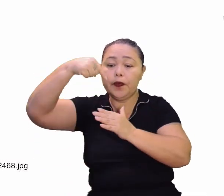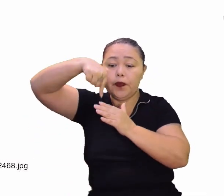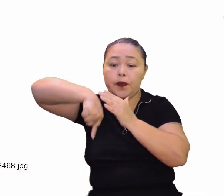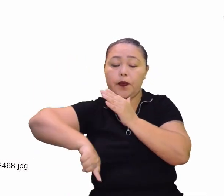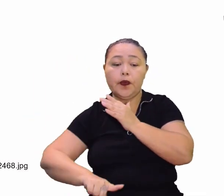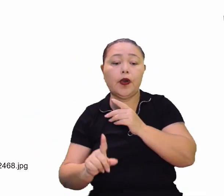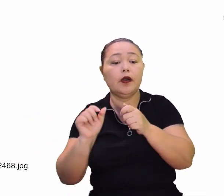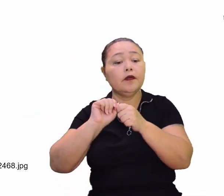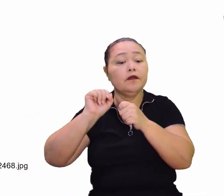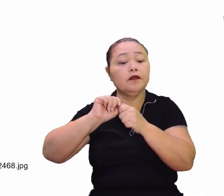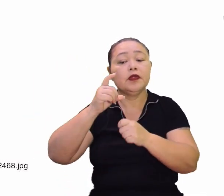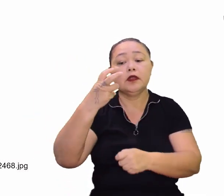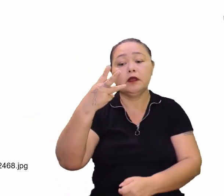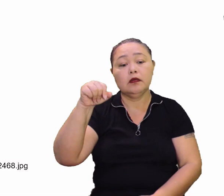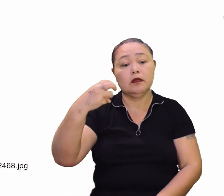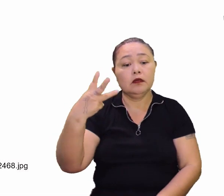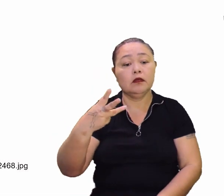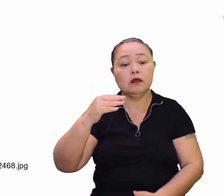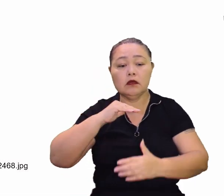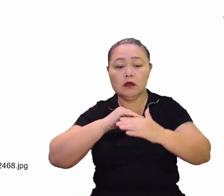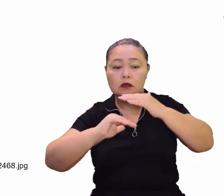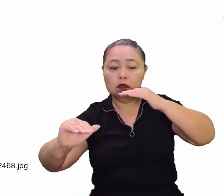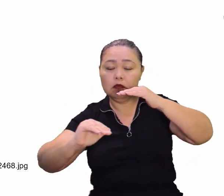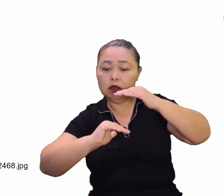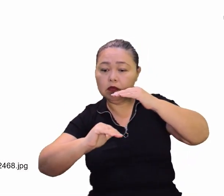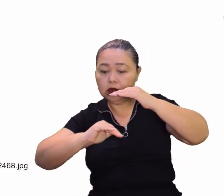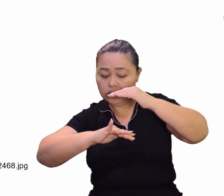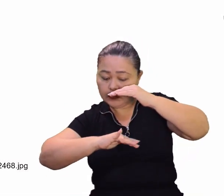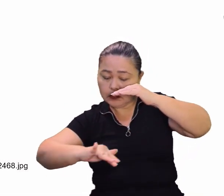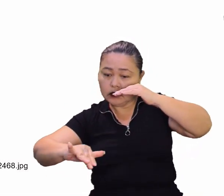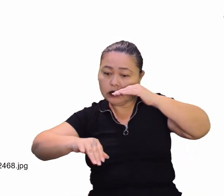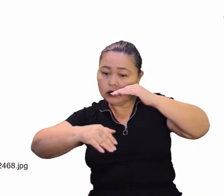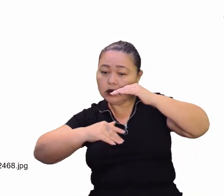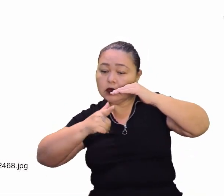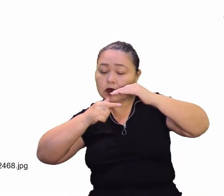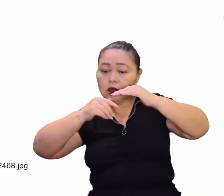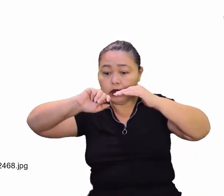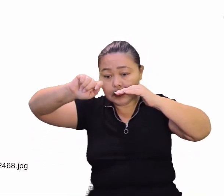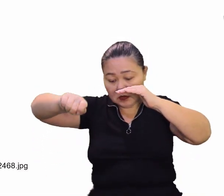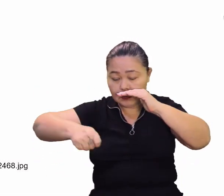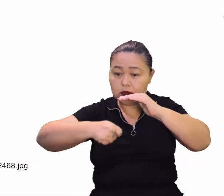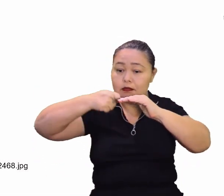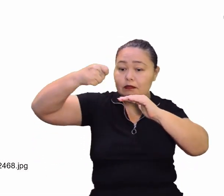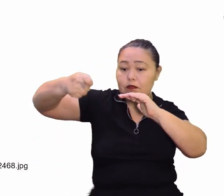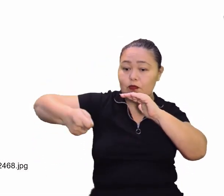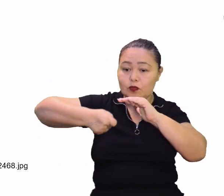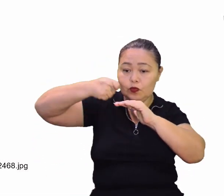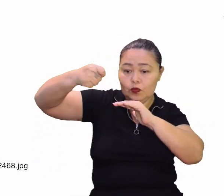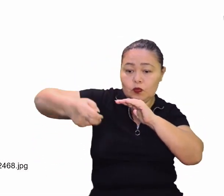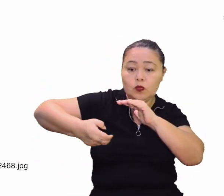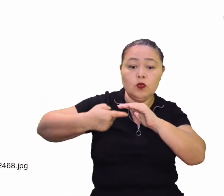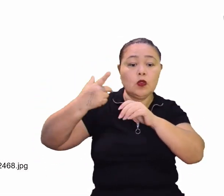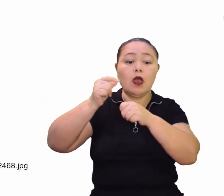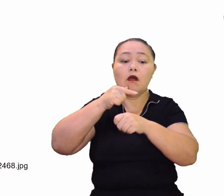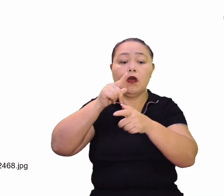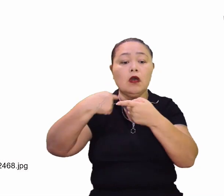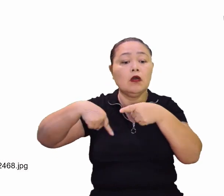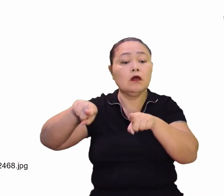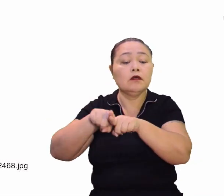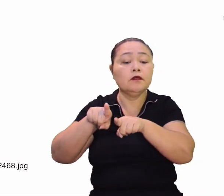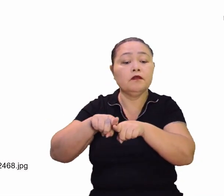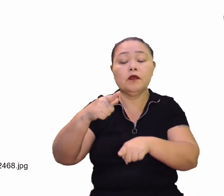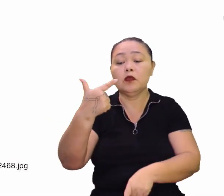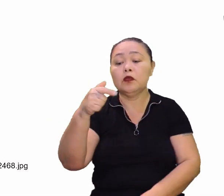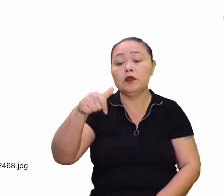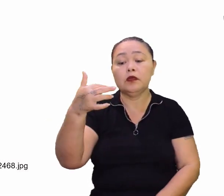3,3% poço raso, freático ou cacimba, 2,1% vão